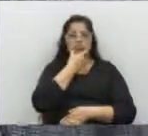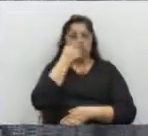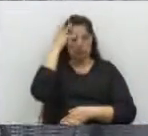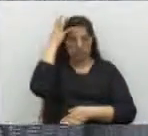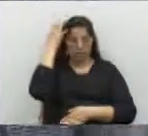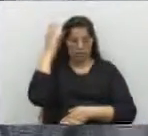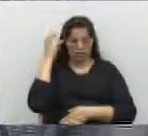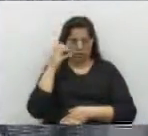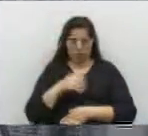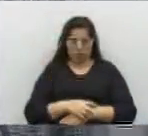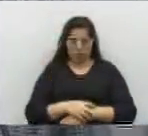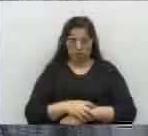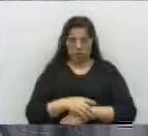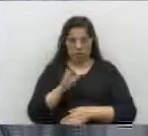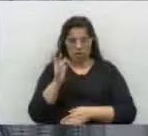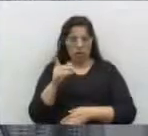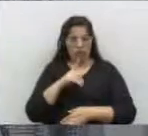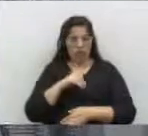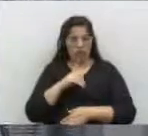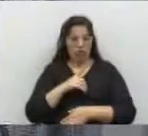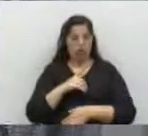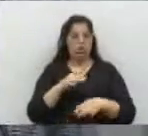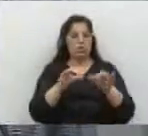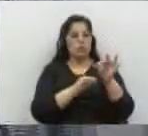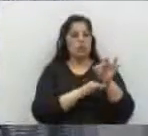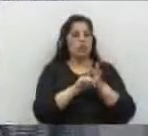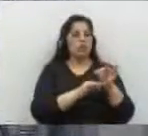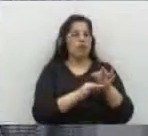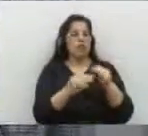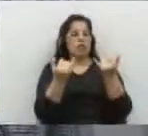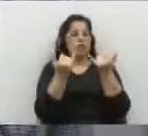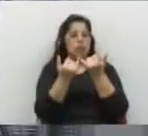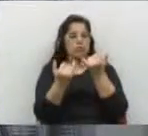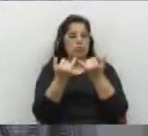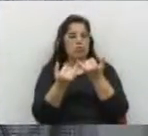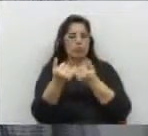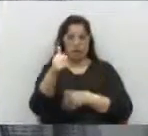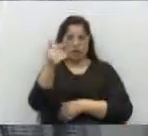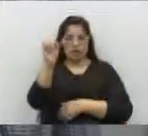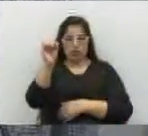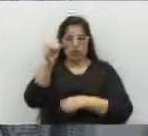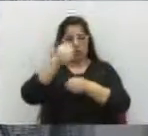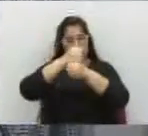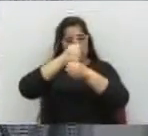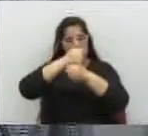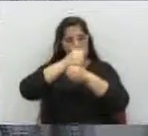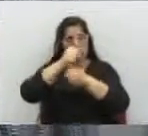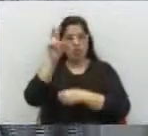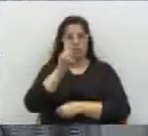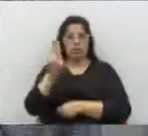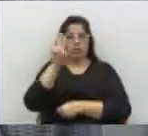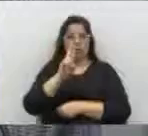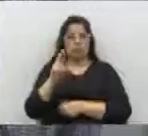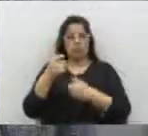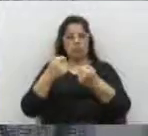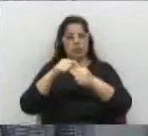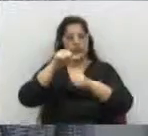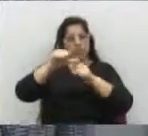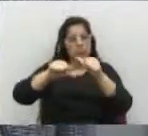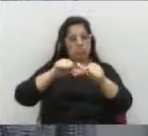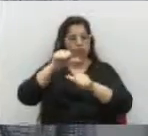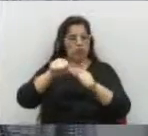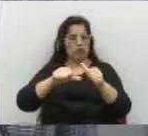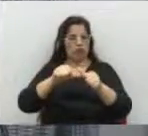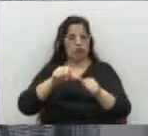na casa um projeto do prefeito estabelecendo exatamente isso. 10 anos de uso, as vans têm que ser modificadas, a não ser que tenha